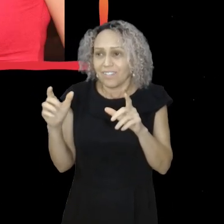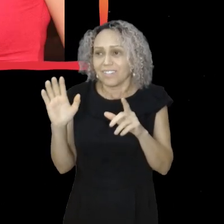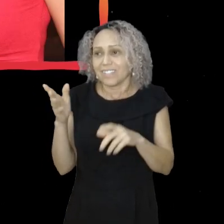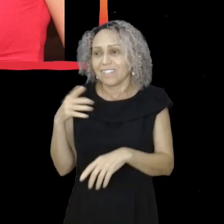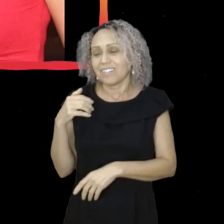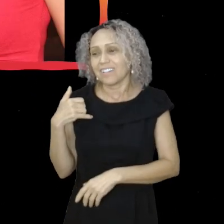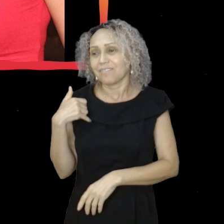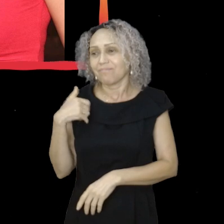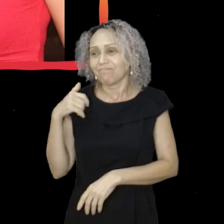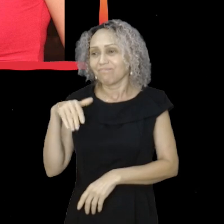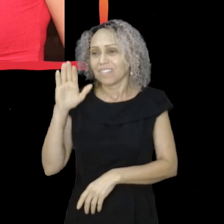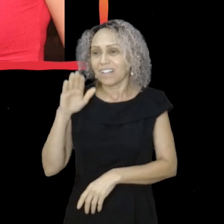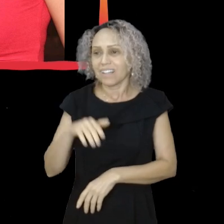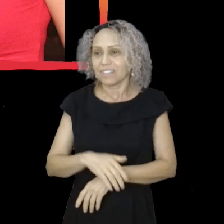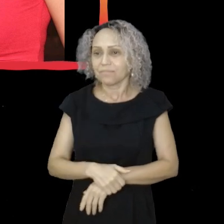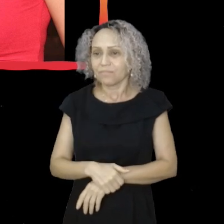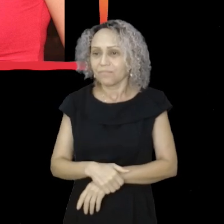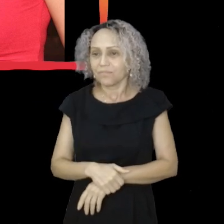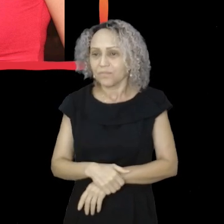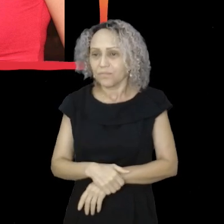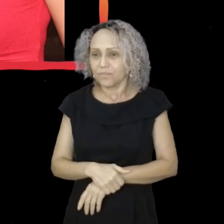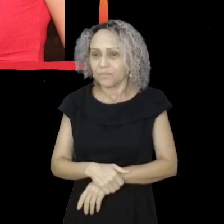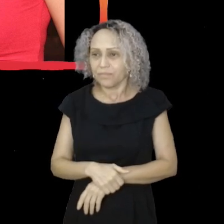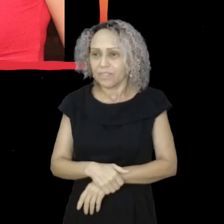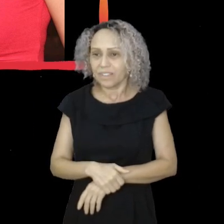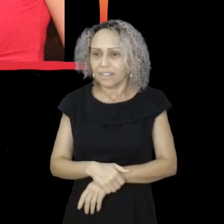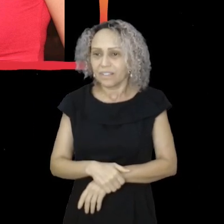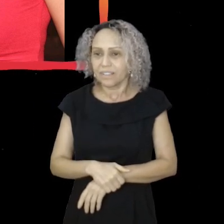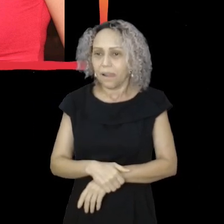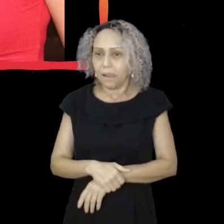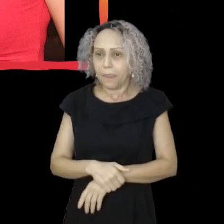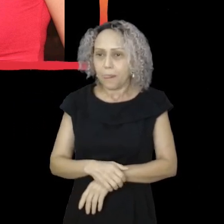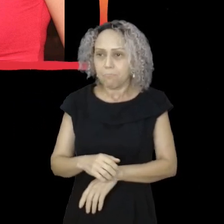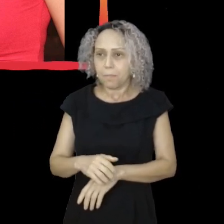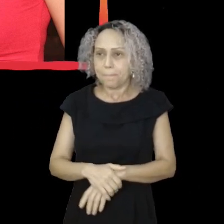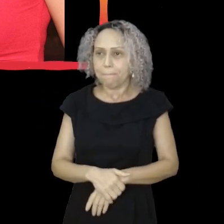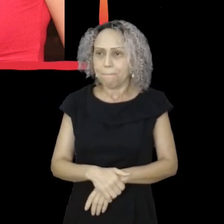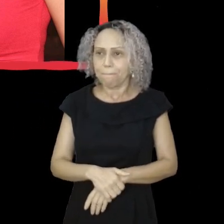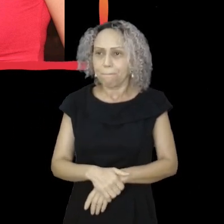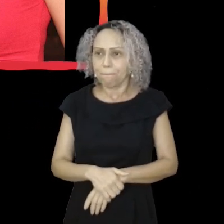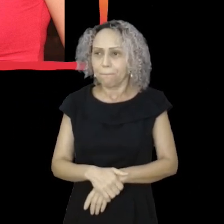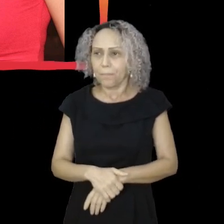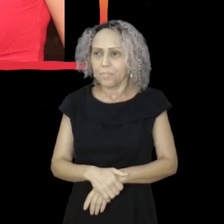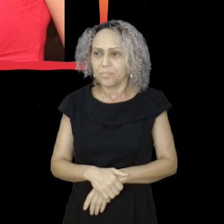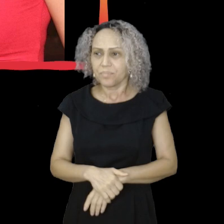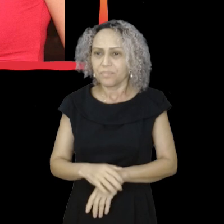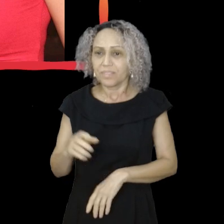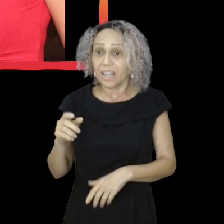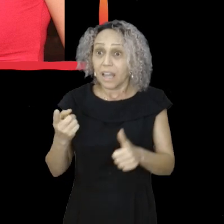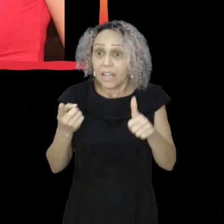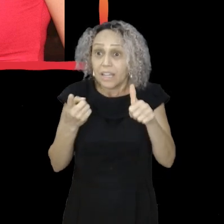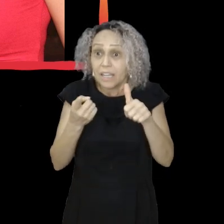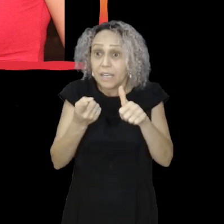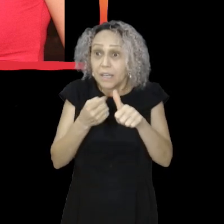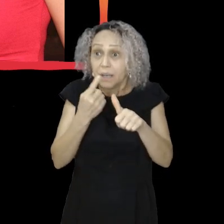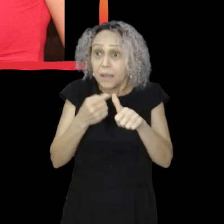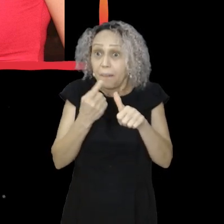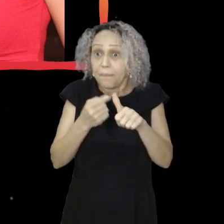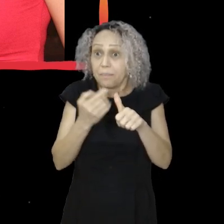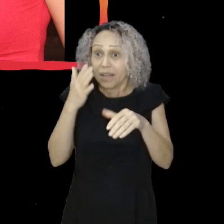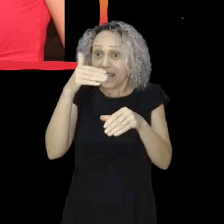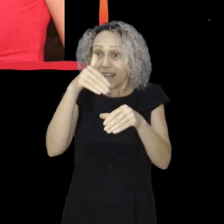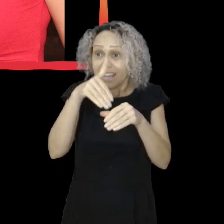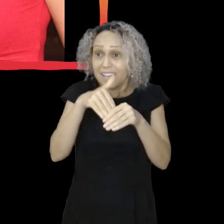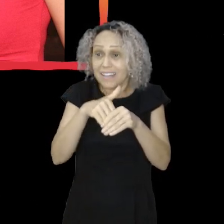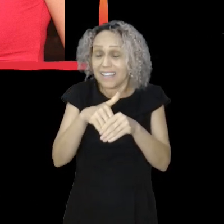foi a eleição que a gente perdeu. Foi o dia que a gente perdeu a eleição. Foi na primeira eleição da Dilma. Foi